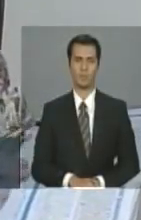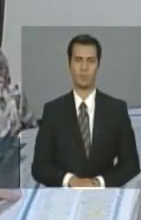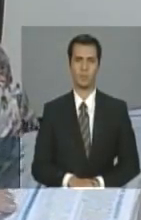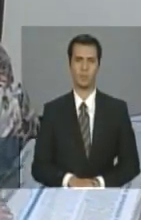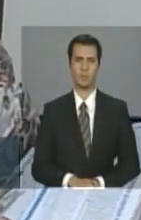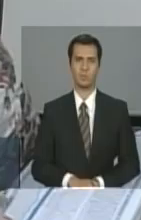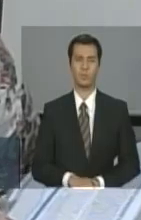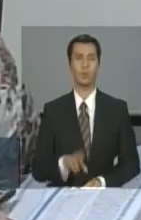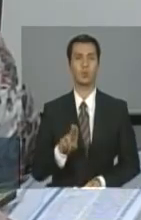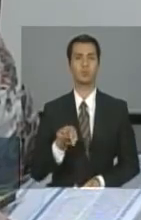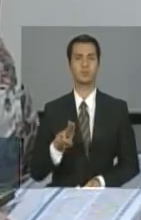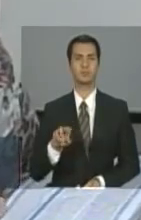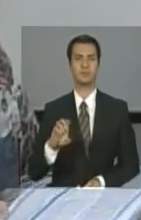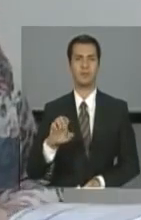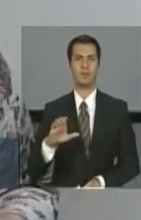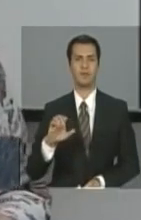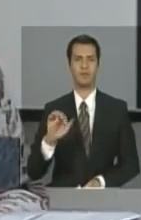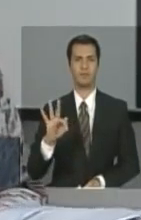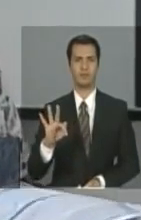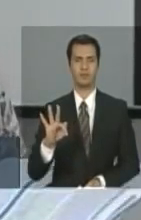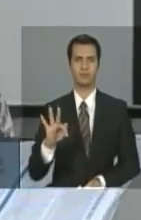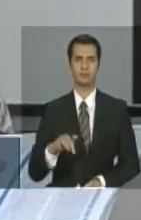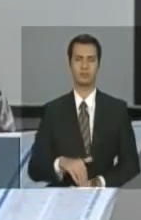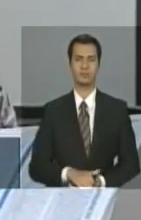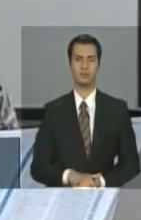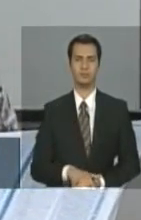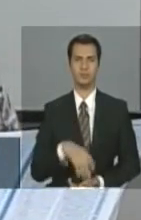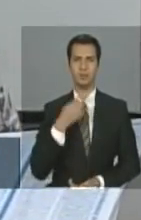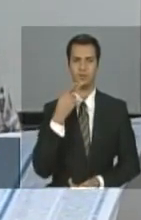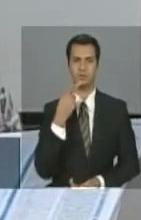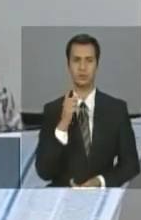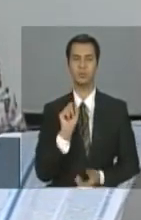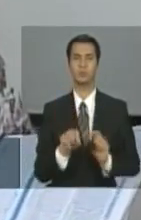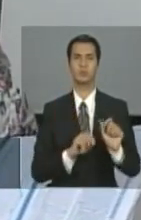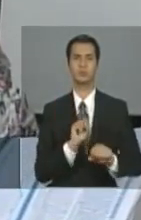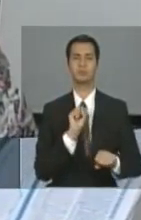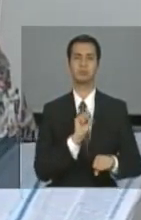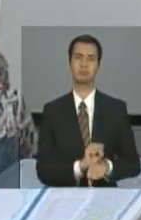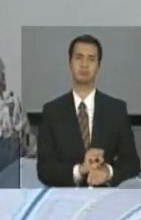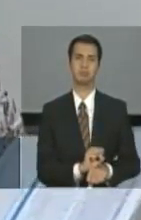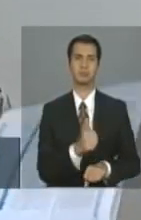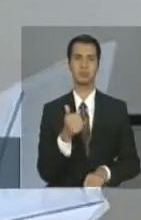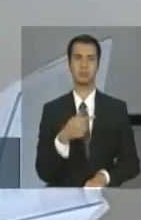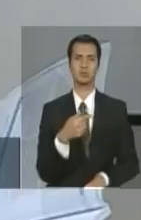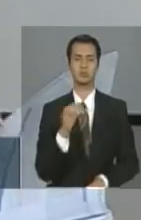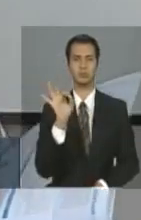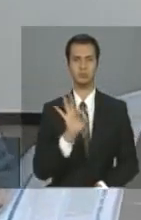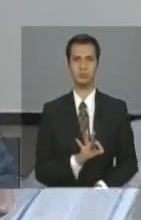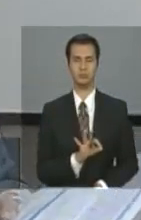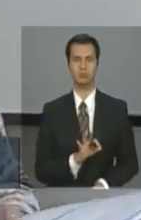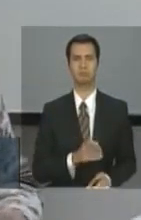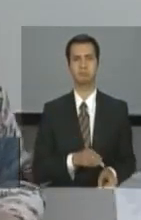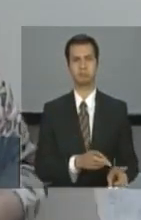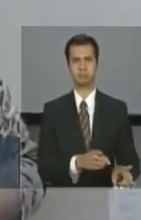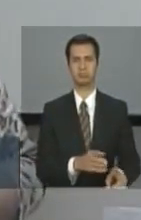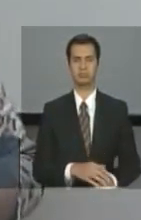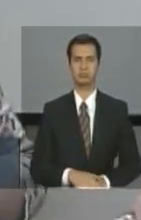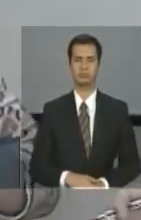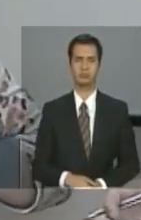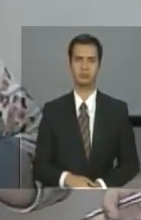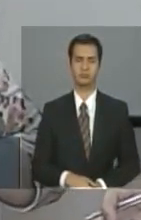Segundo os dados da Unicef, ela, na verdade, se mantém estável aqui em torno de 17%, certo?